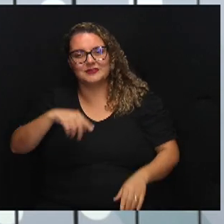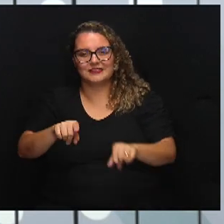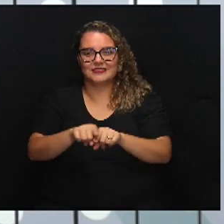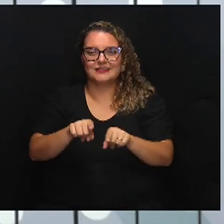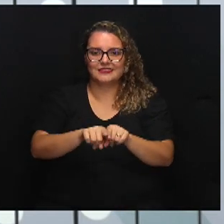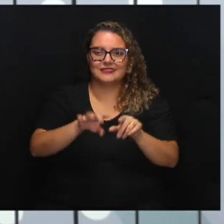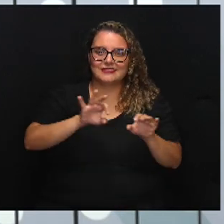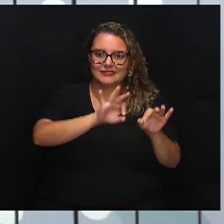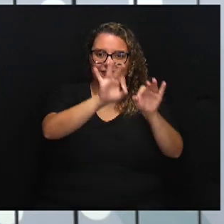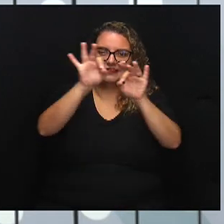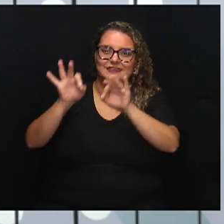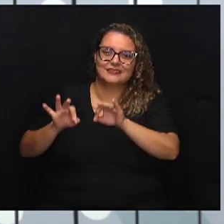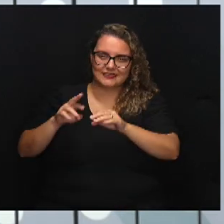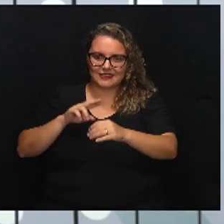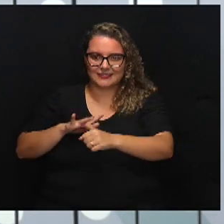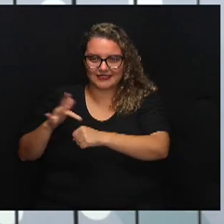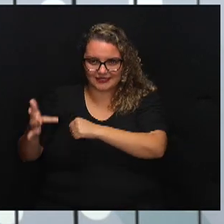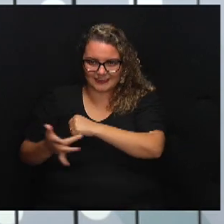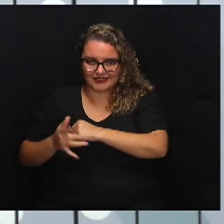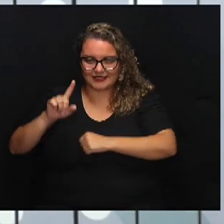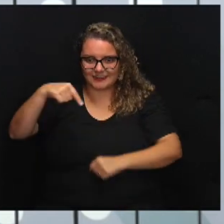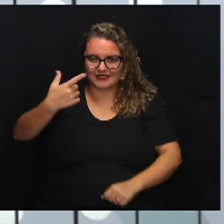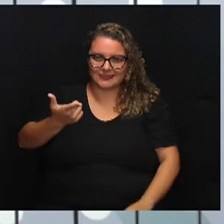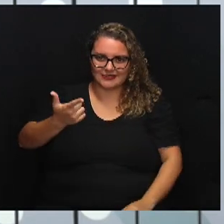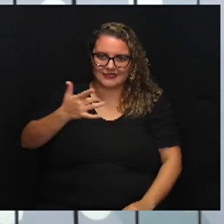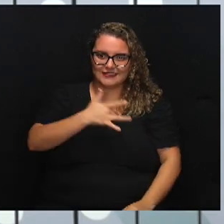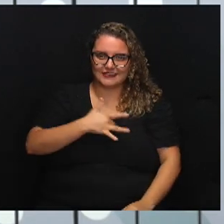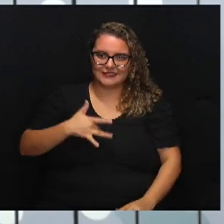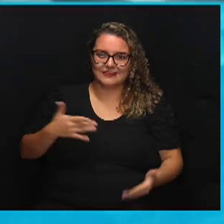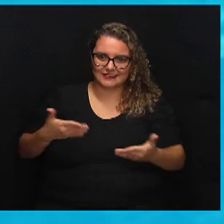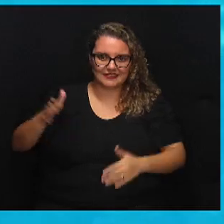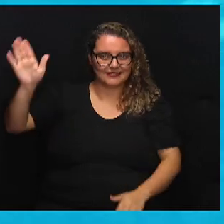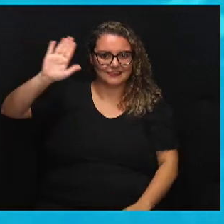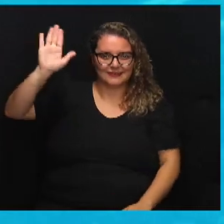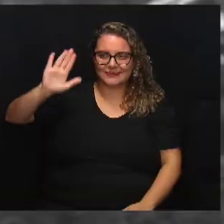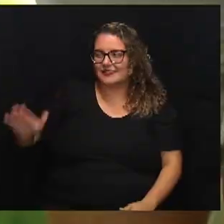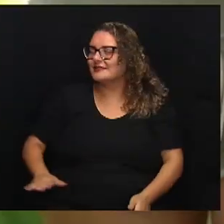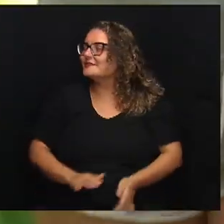nos acompanhar nas redes sociais. Até o próximo Saúde Agora!